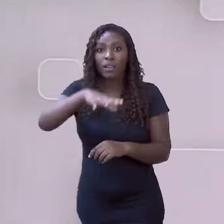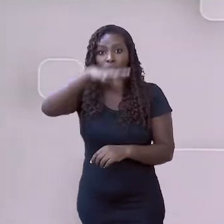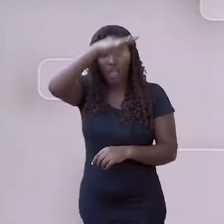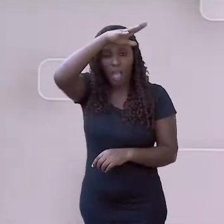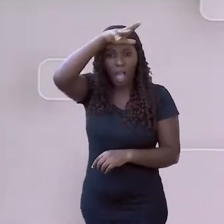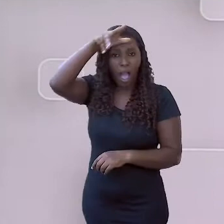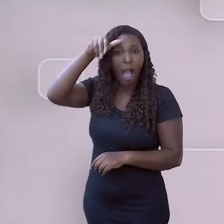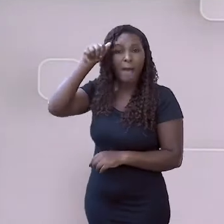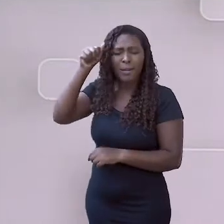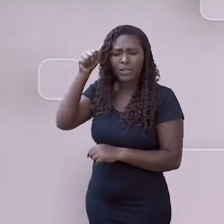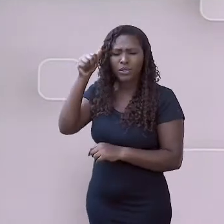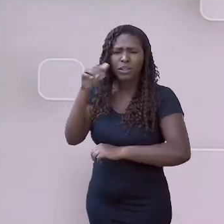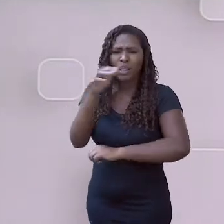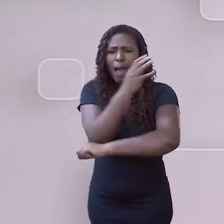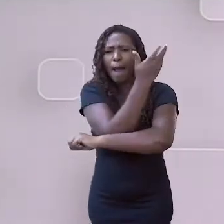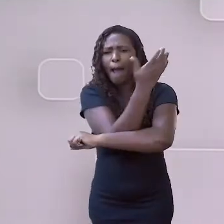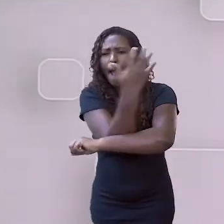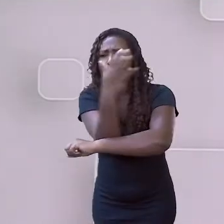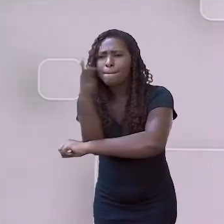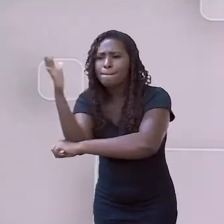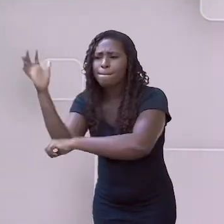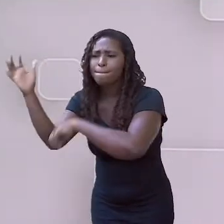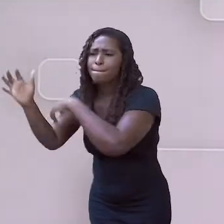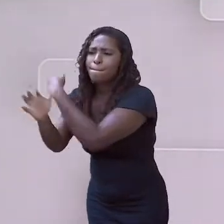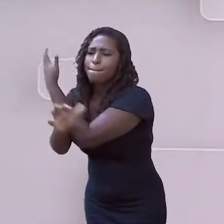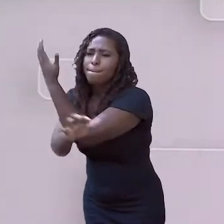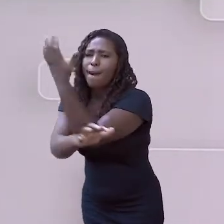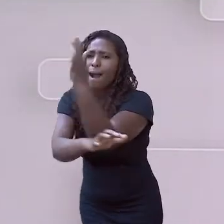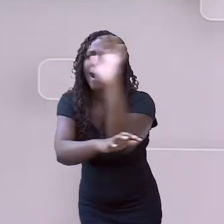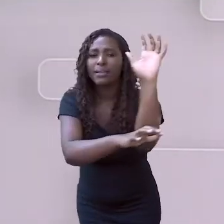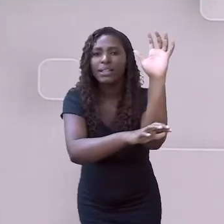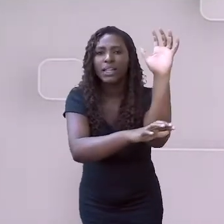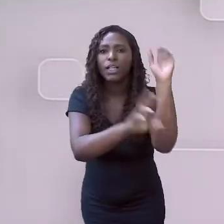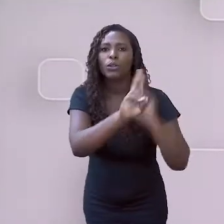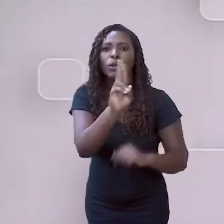temos menos de 10% do